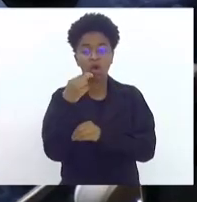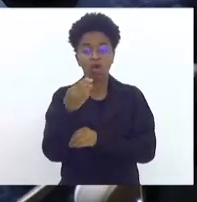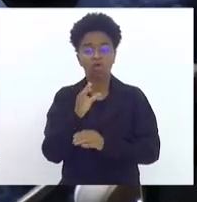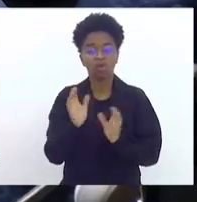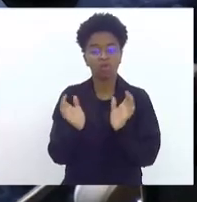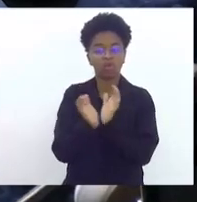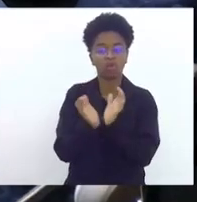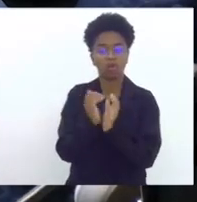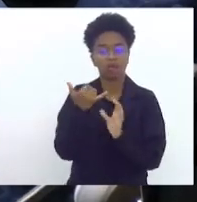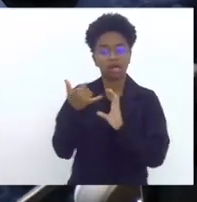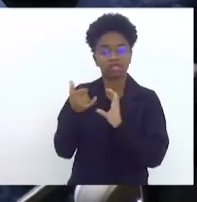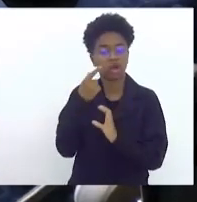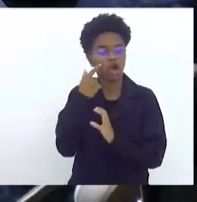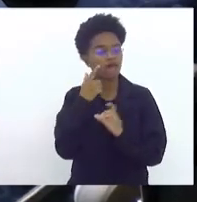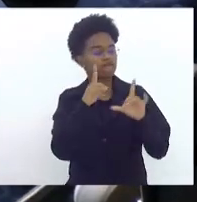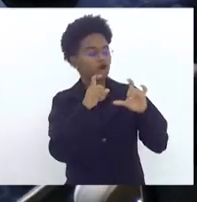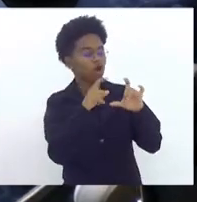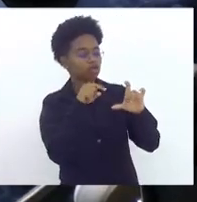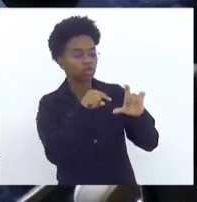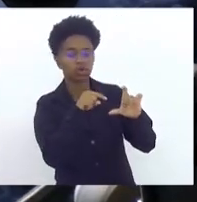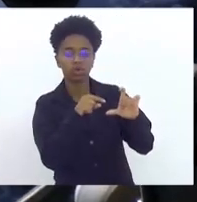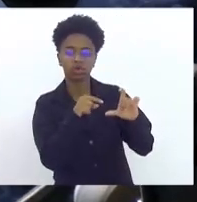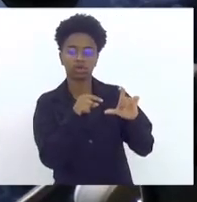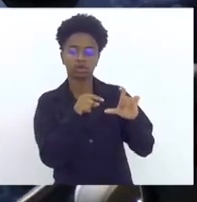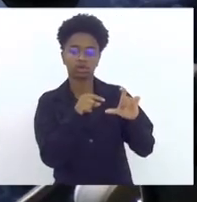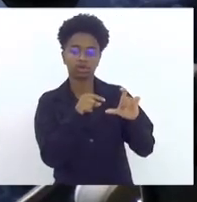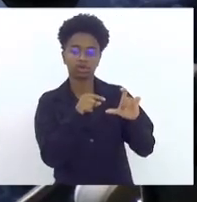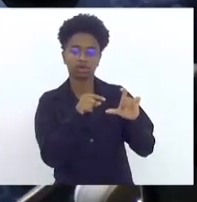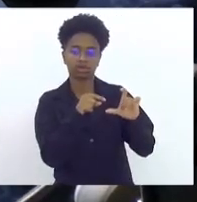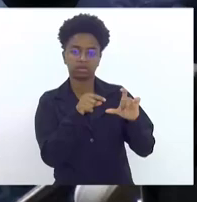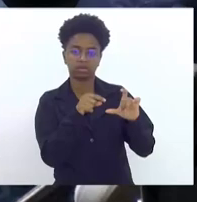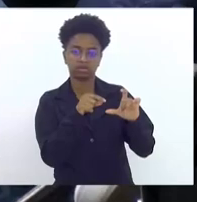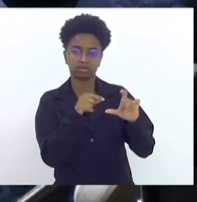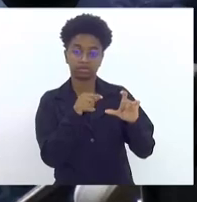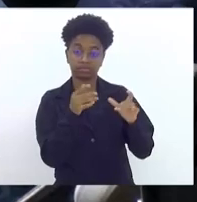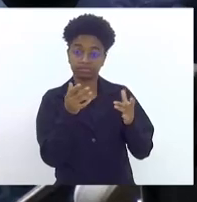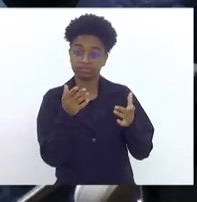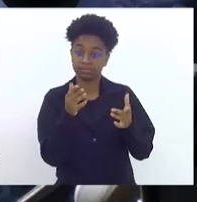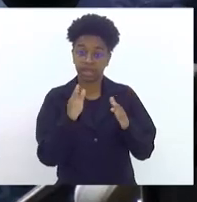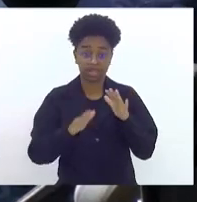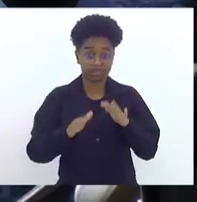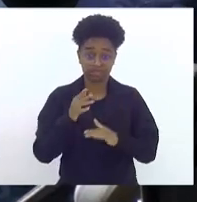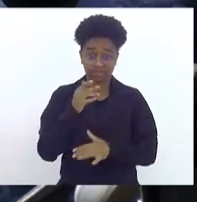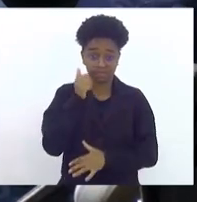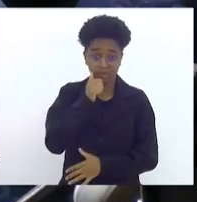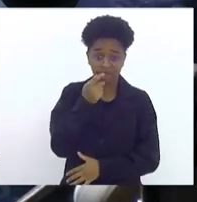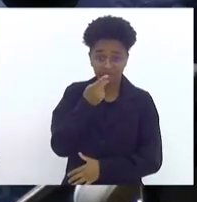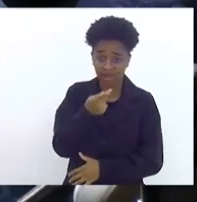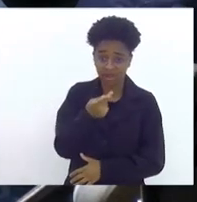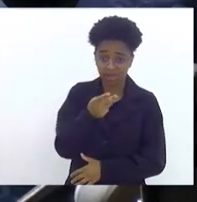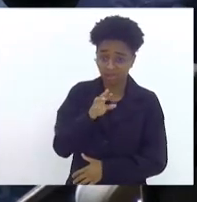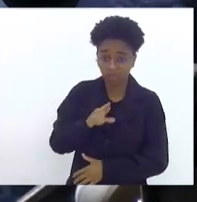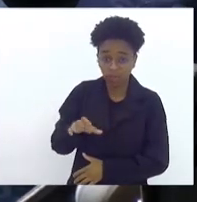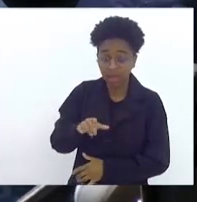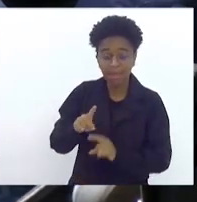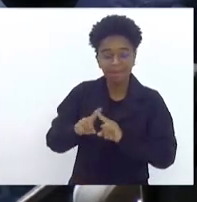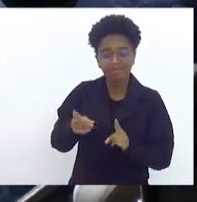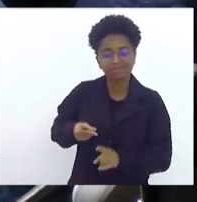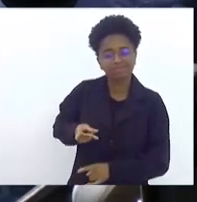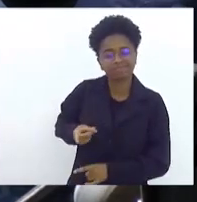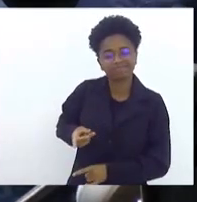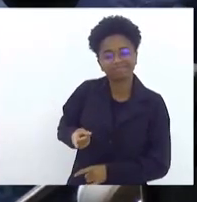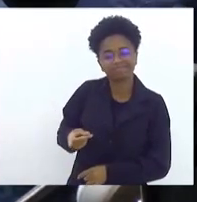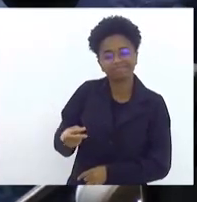grupo do WhatsApp olha essa foto por mais que ela diga que não foi essa foto fica para sempre